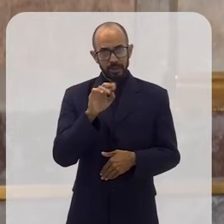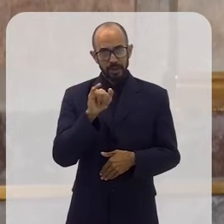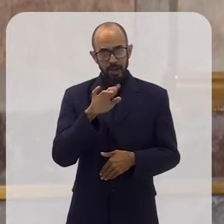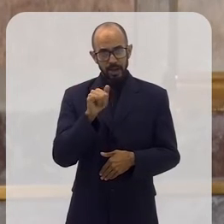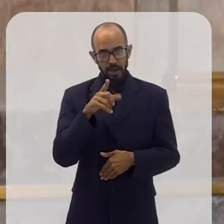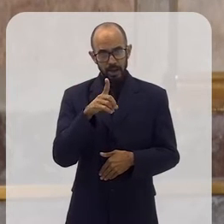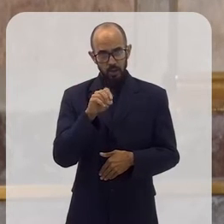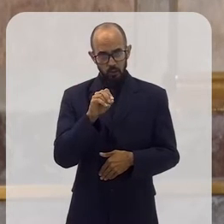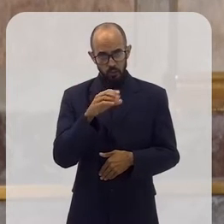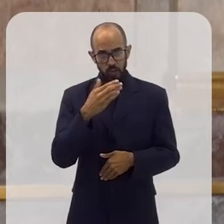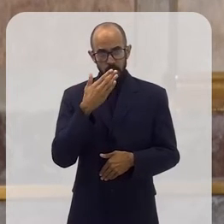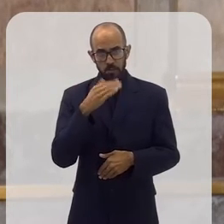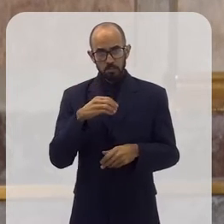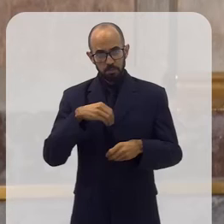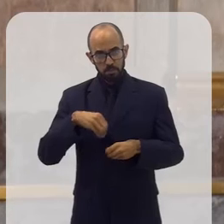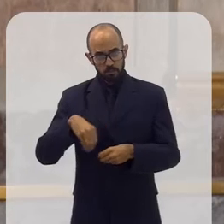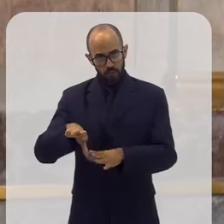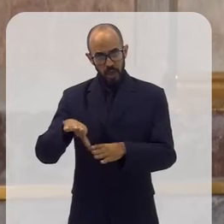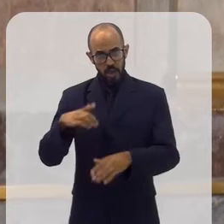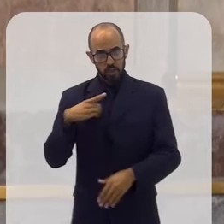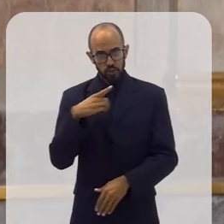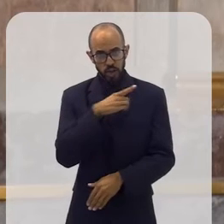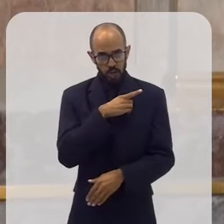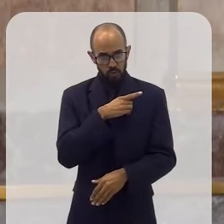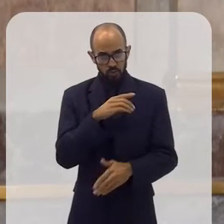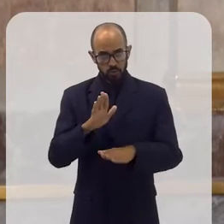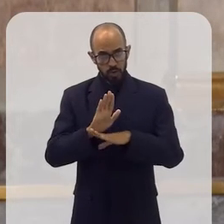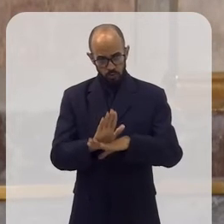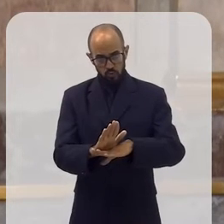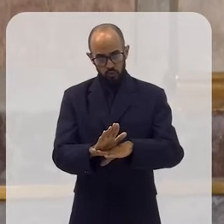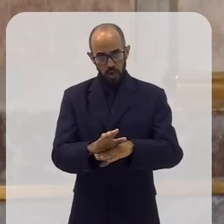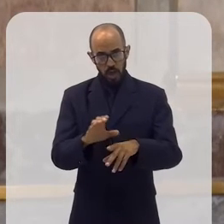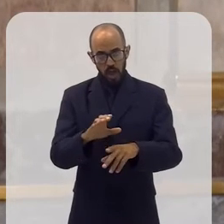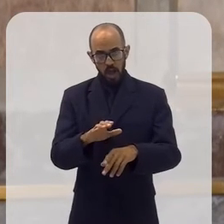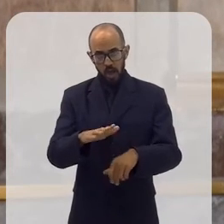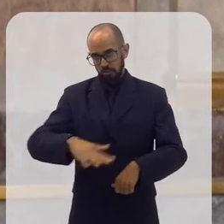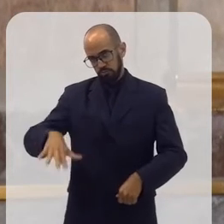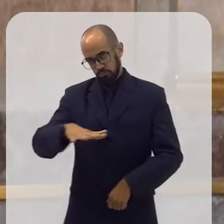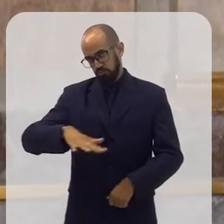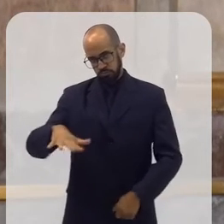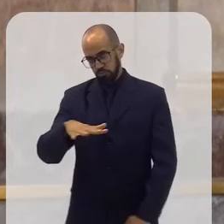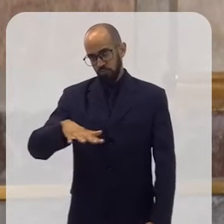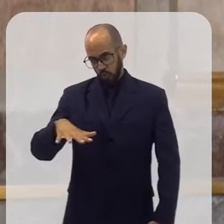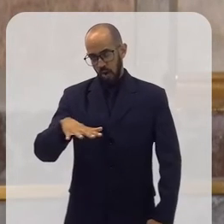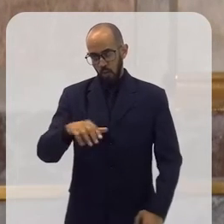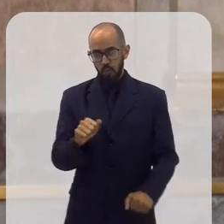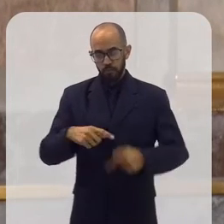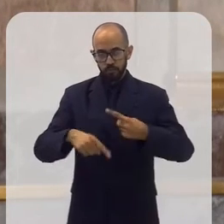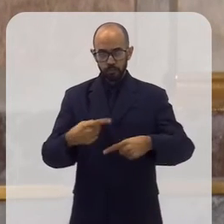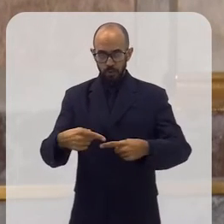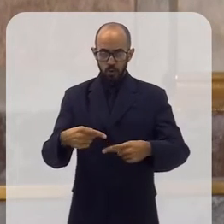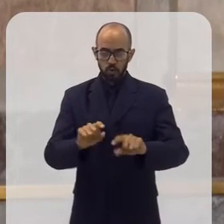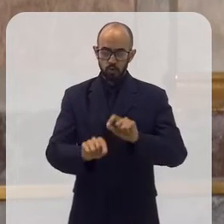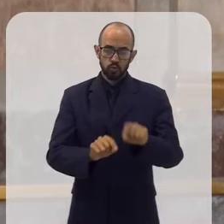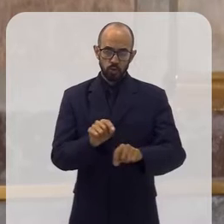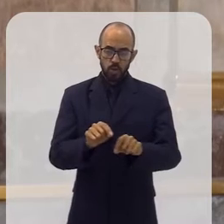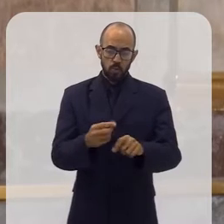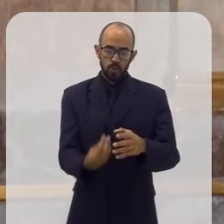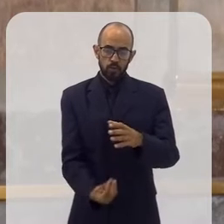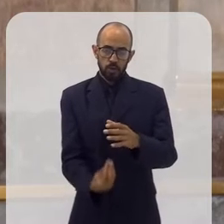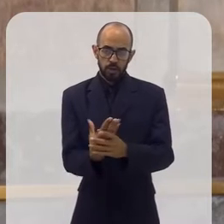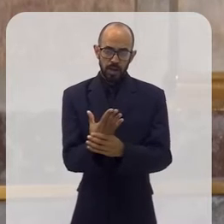padres, mandar diáconos para servir a comunidade. Aí depois, quando